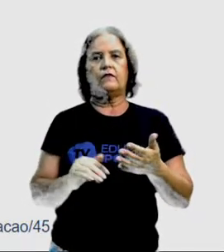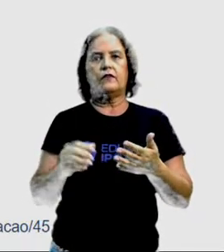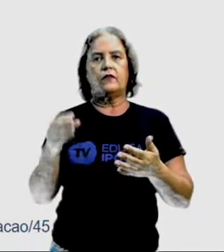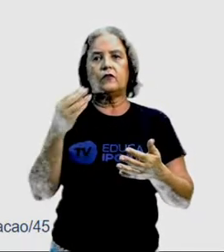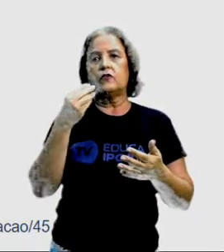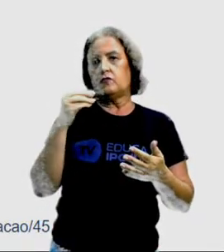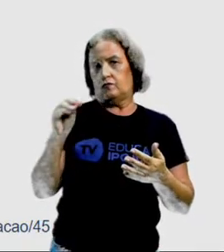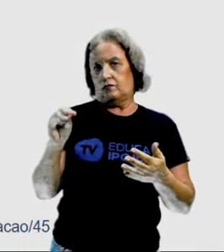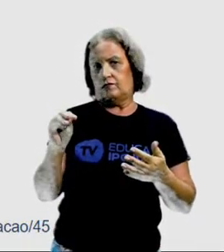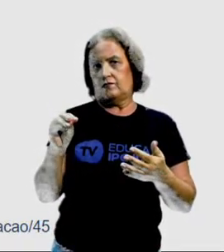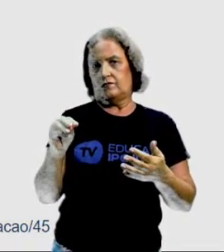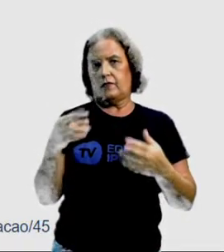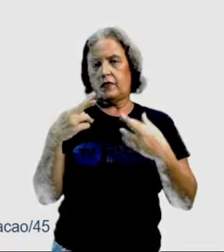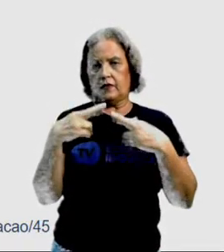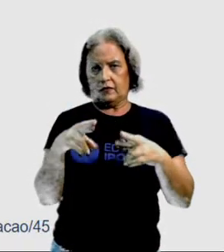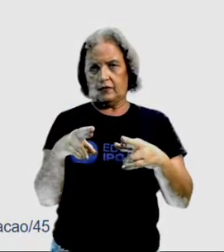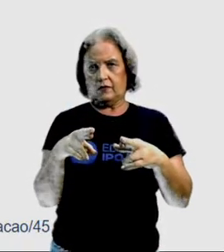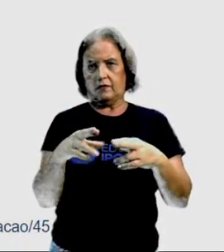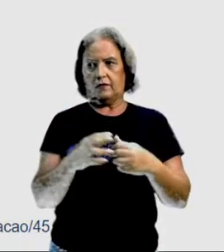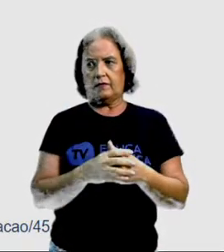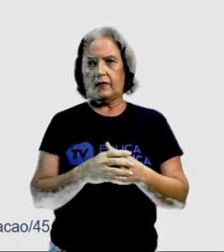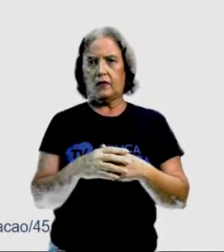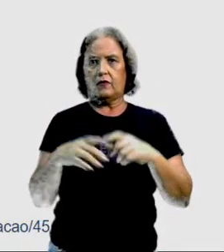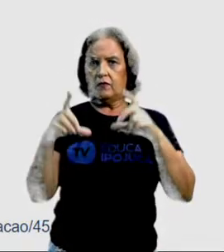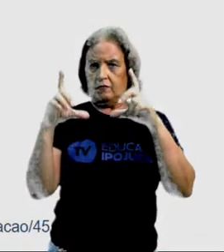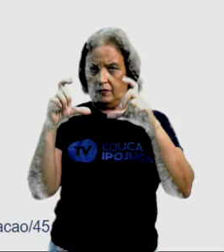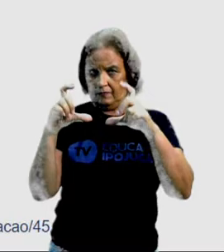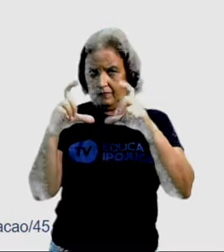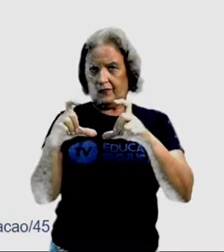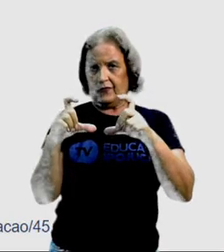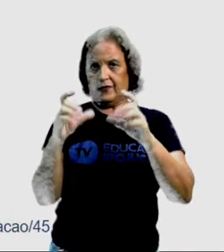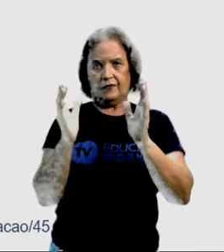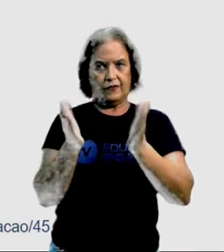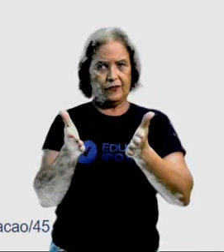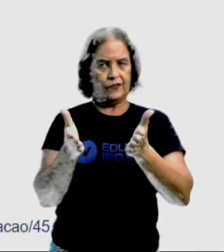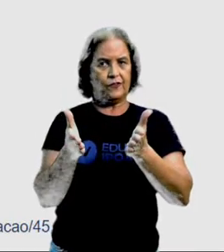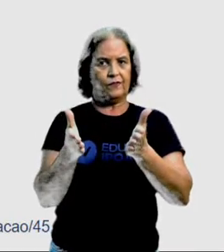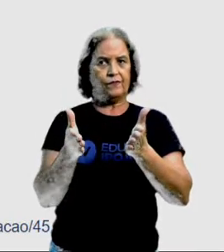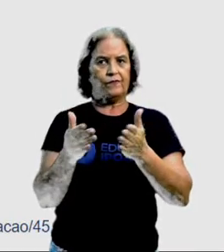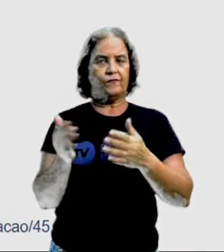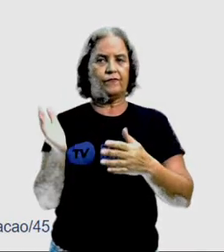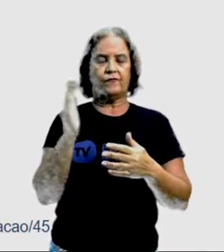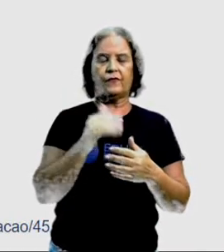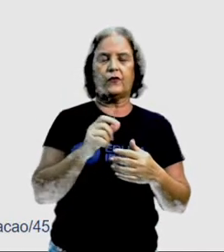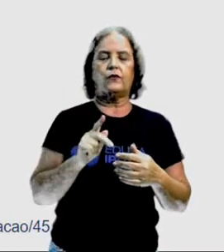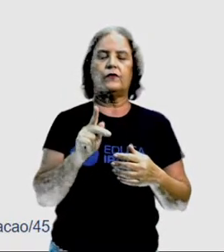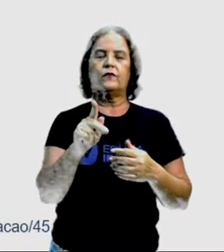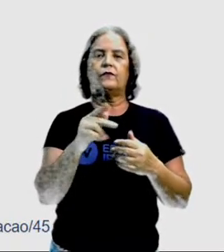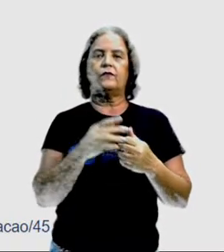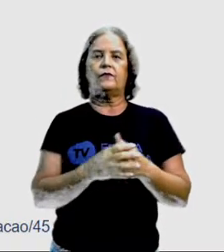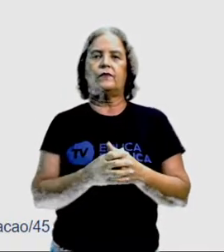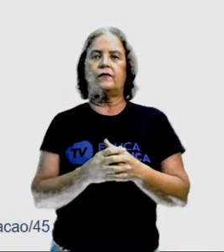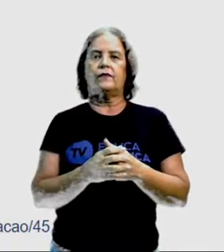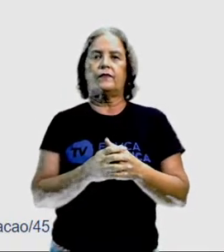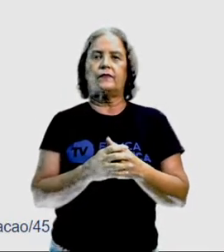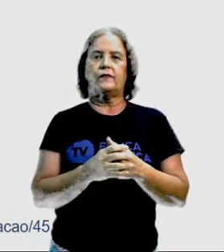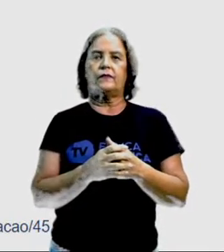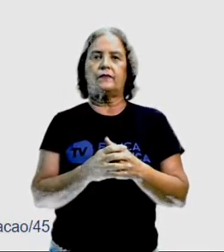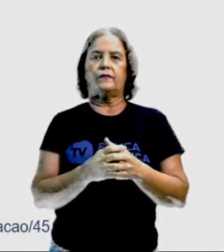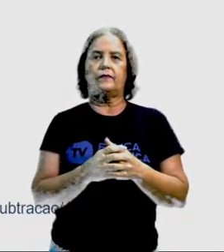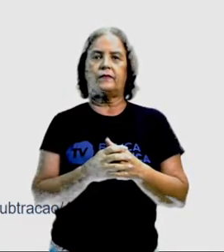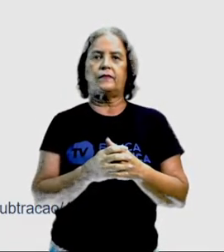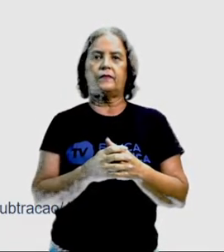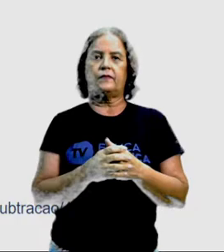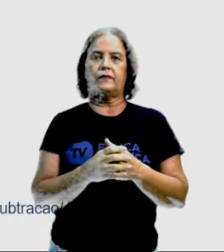de resultado. Parou? Fotografou a tela da sua TV? Vamos lá, continuando.